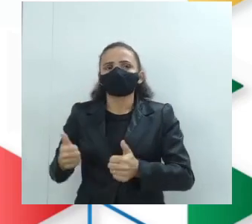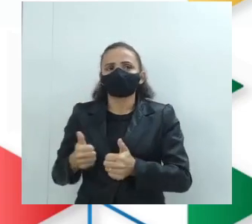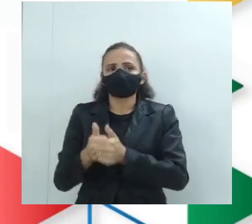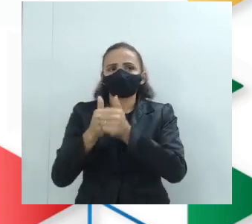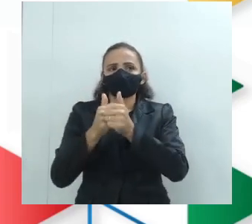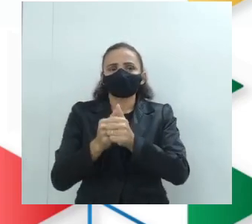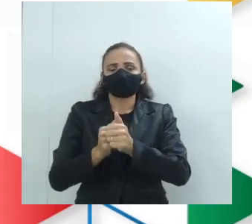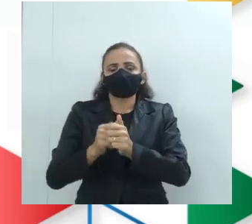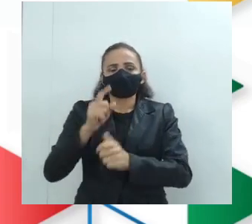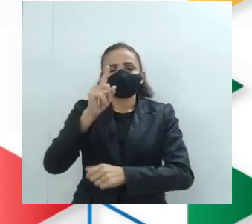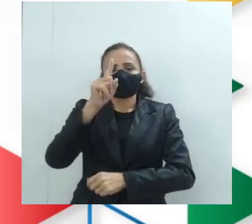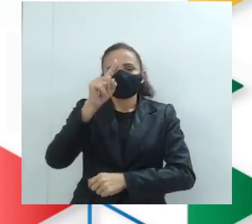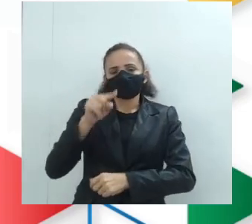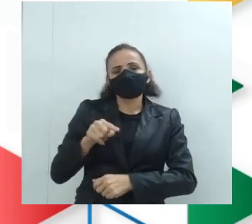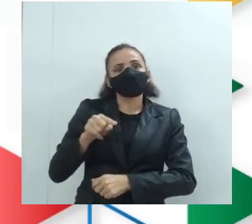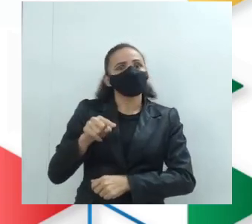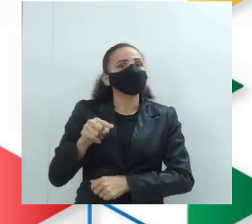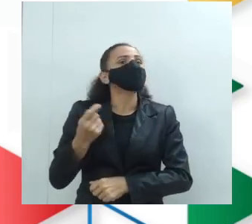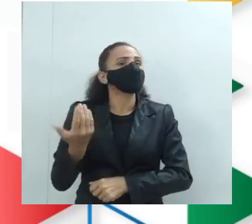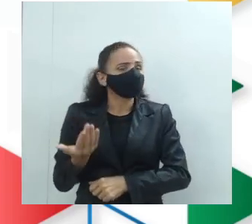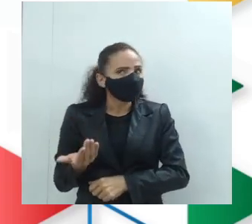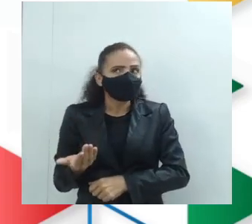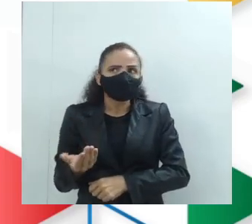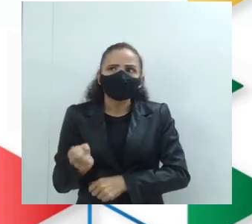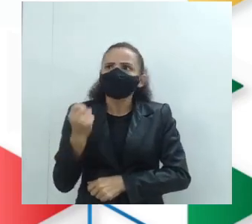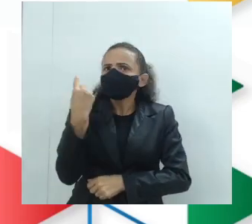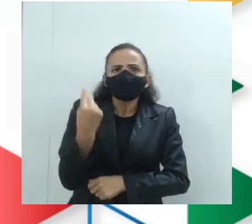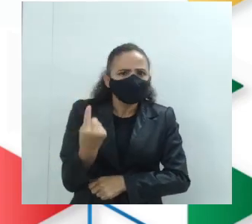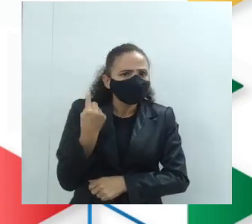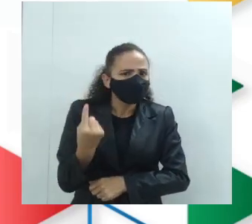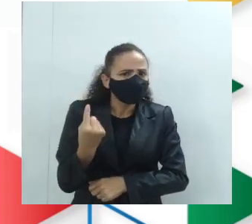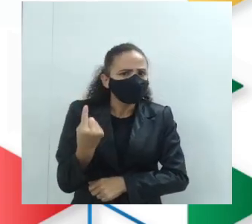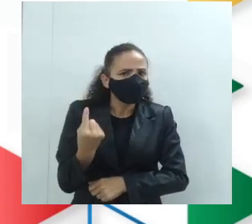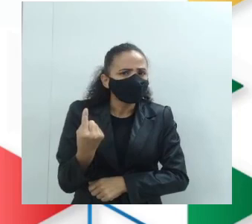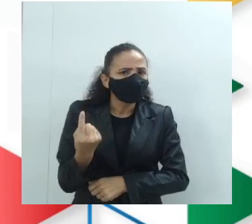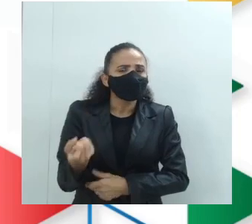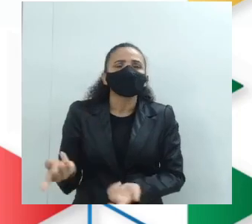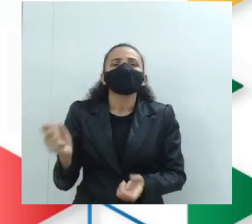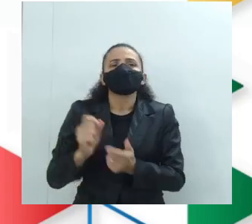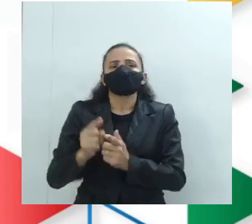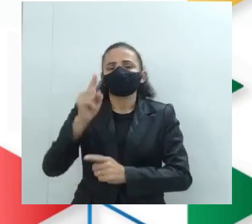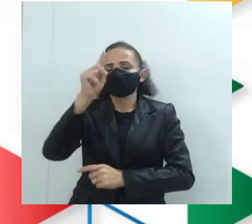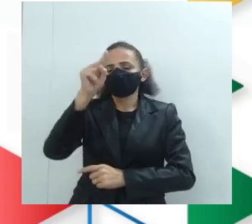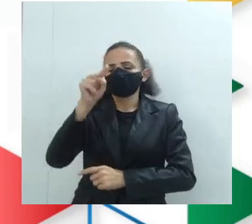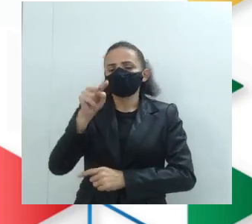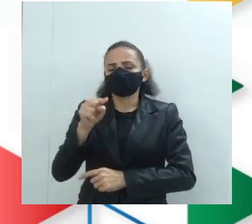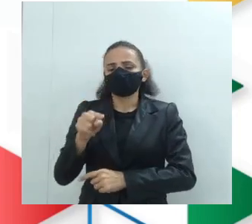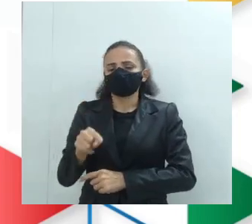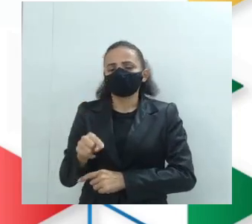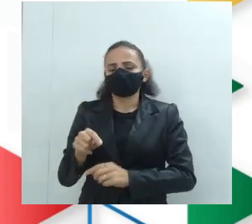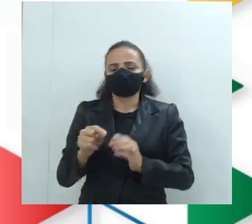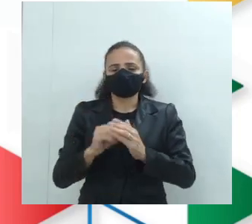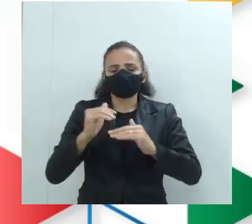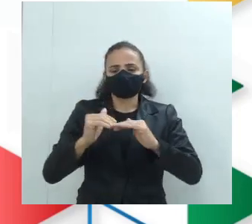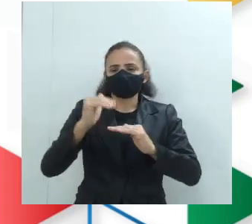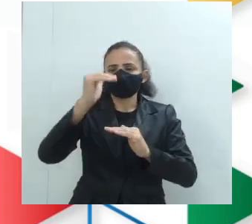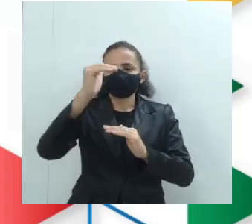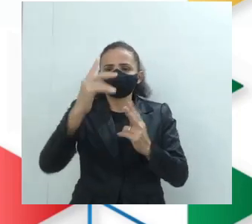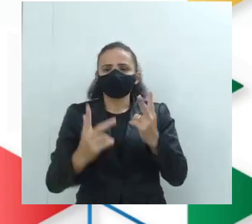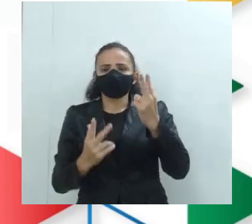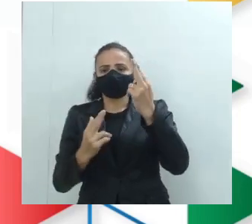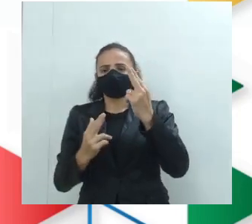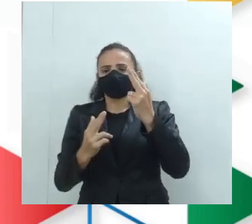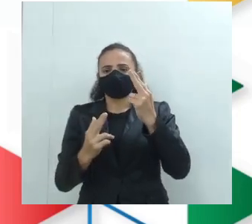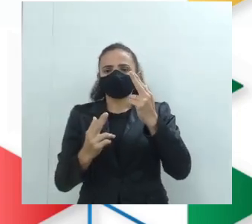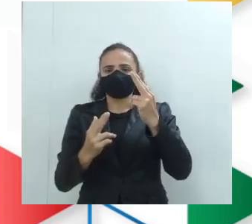ó. Um eixo de simetria. Ah, um eixo. Por quê, professor? Que é o eixo que divide as partes em iguais e eu